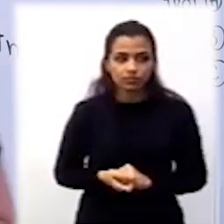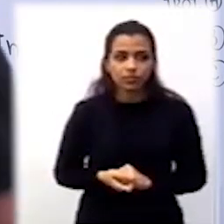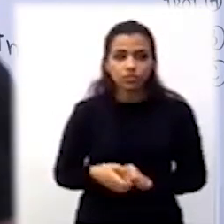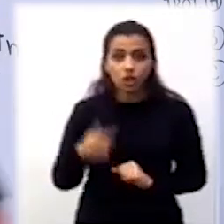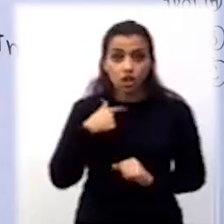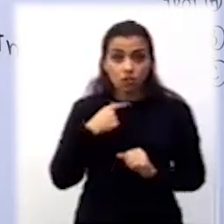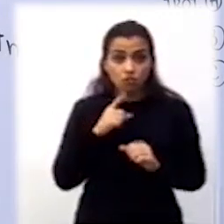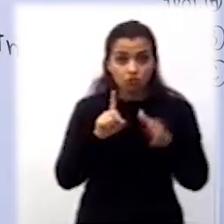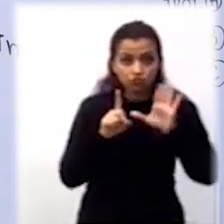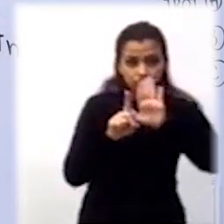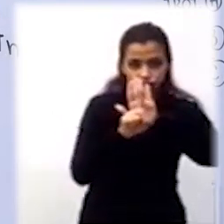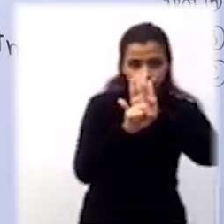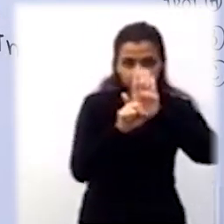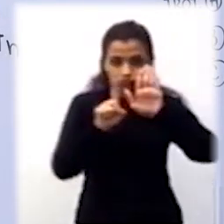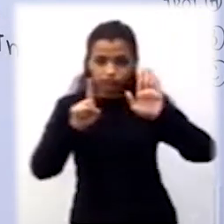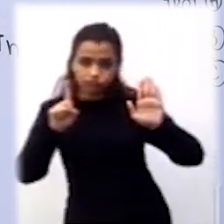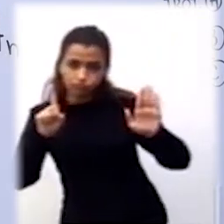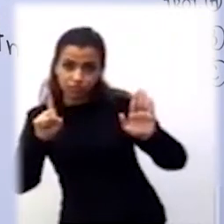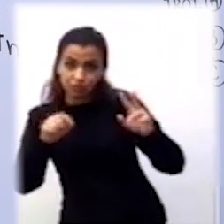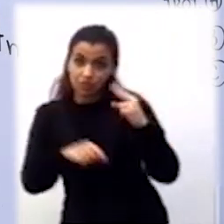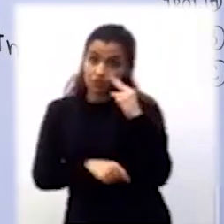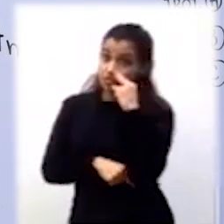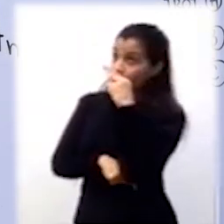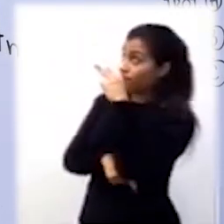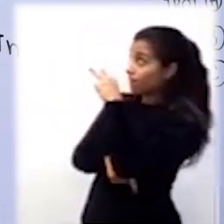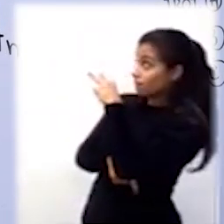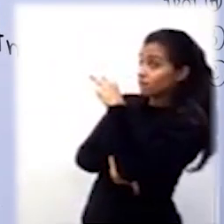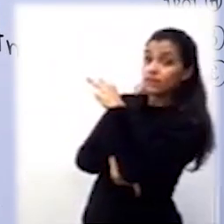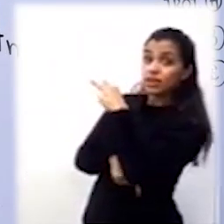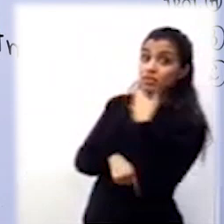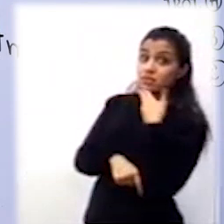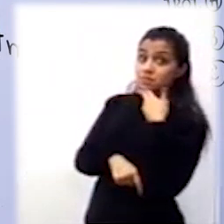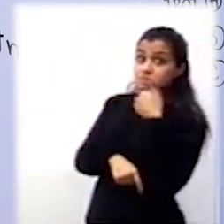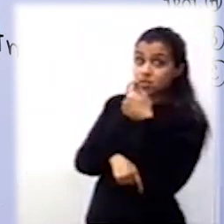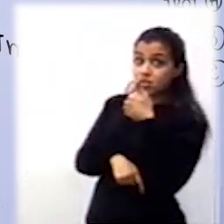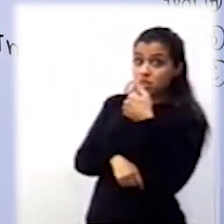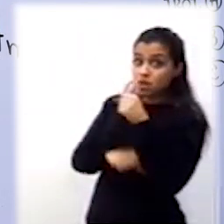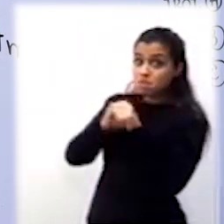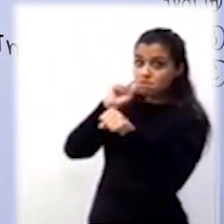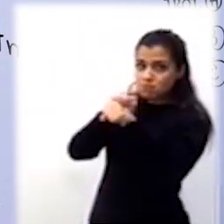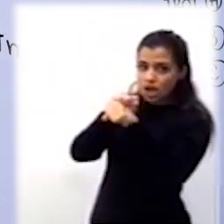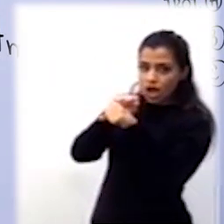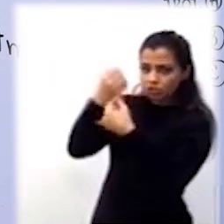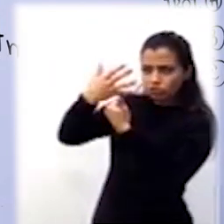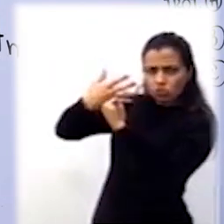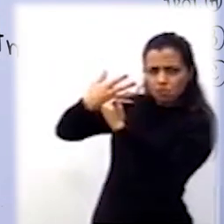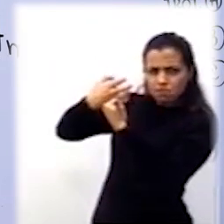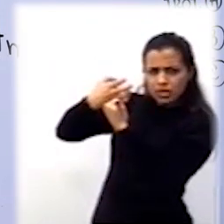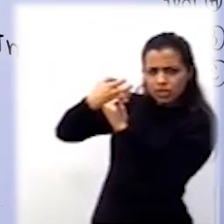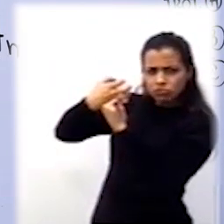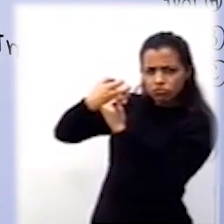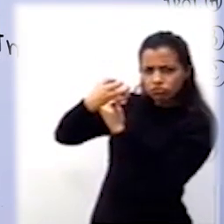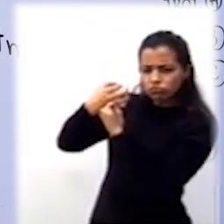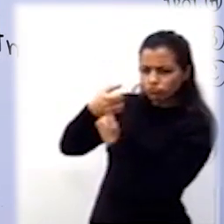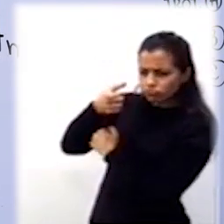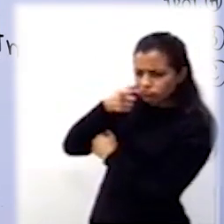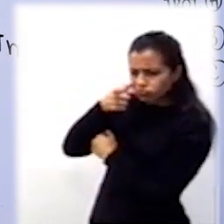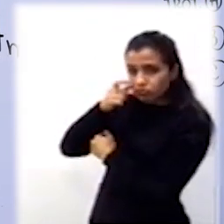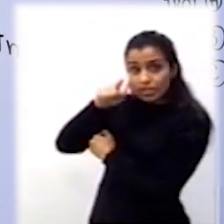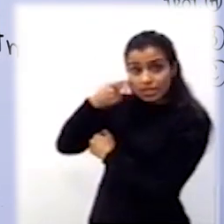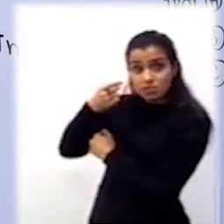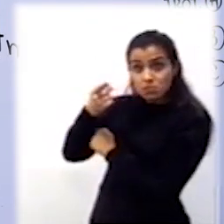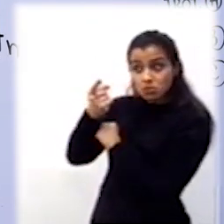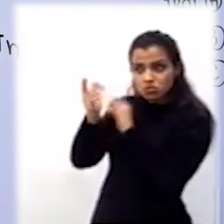vamos sair da frente. Só para você parar esse vídeo, então você pode bater um print, pode parar depois para